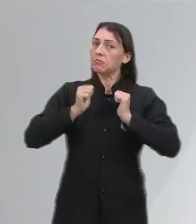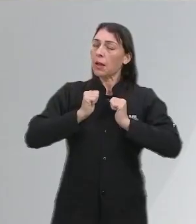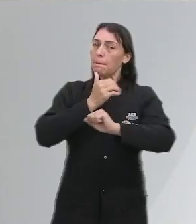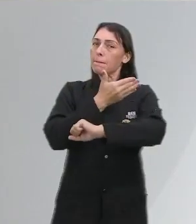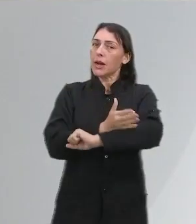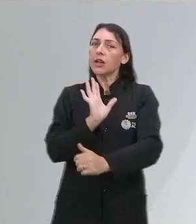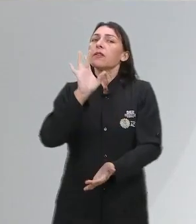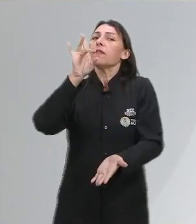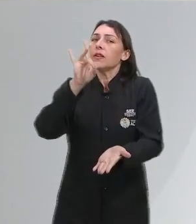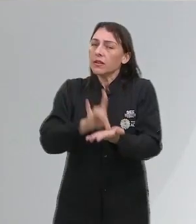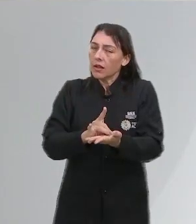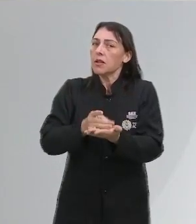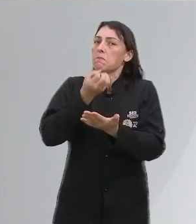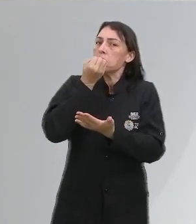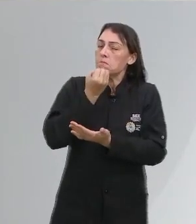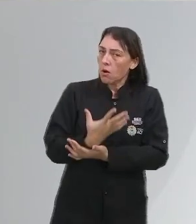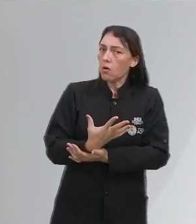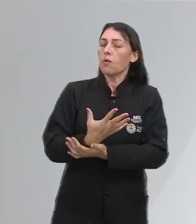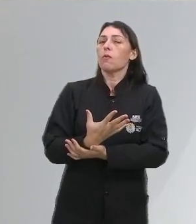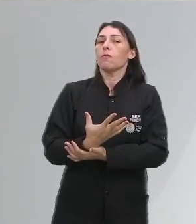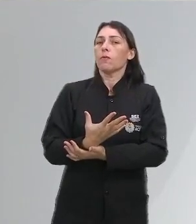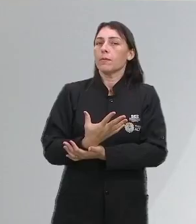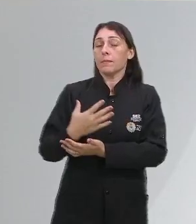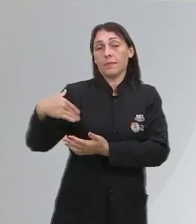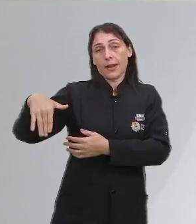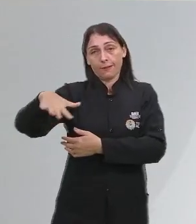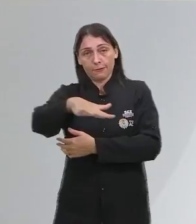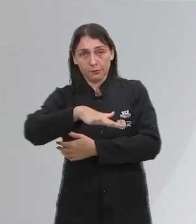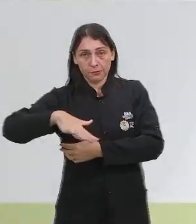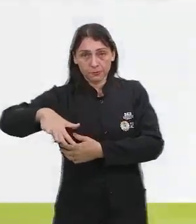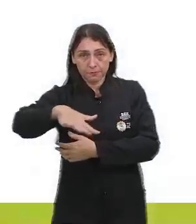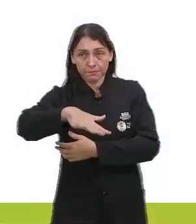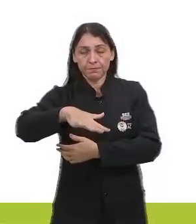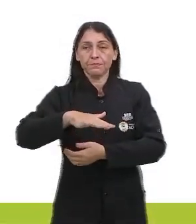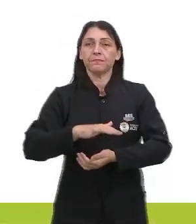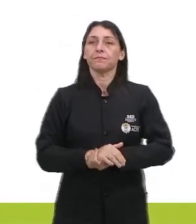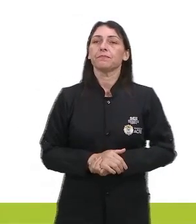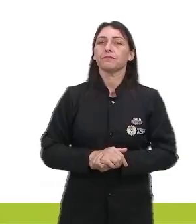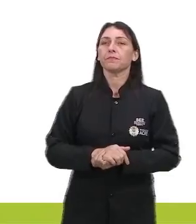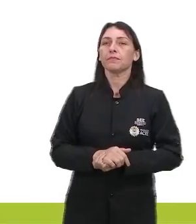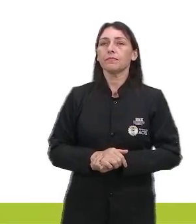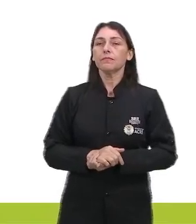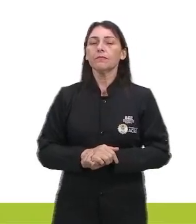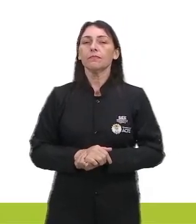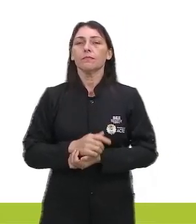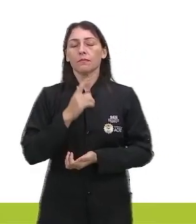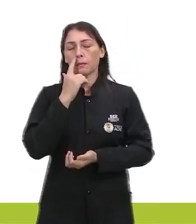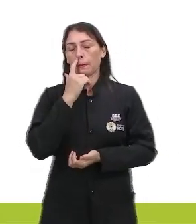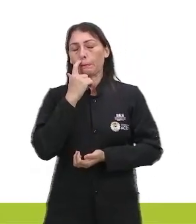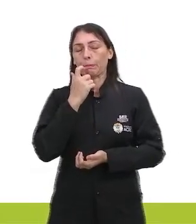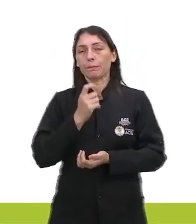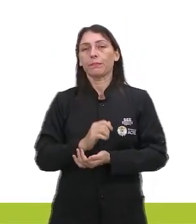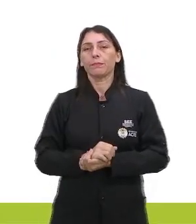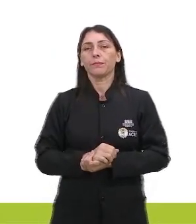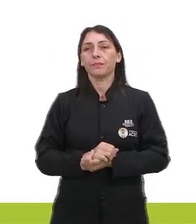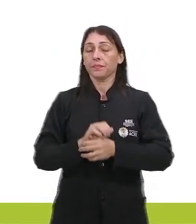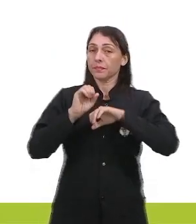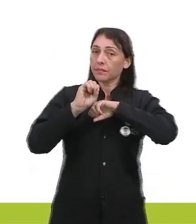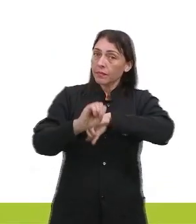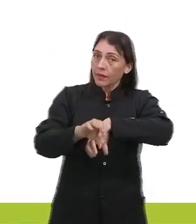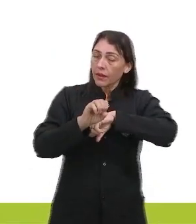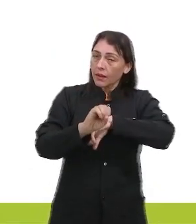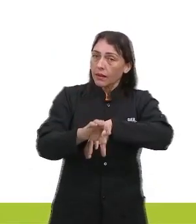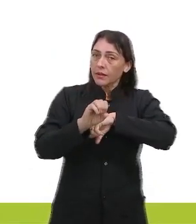ela realmente é exitosa e benéfica para todos, beleza? Então, segue mais um pouquinho. No caso aqui, o que a gente pode fazer é a